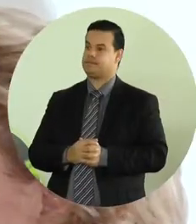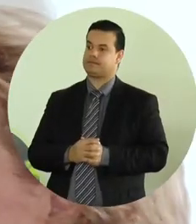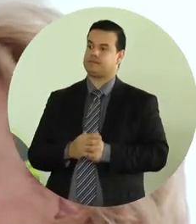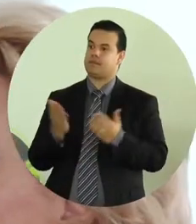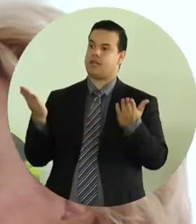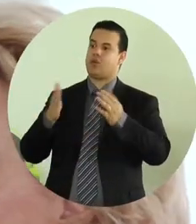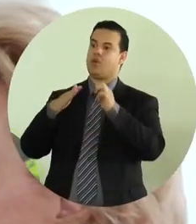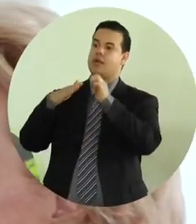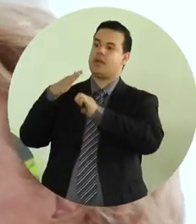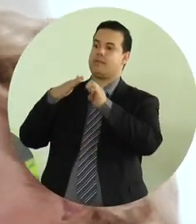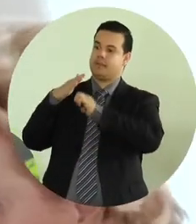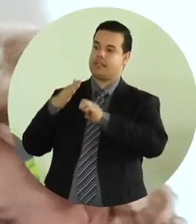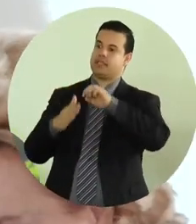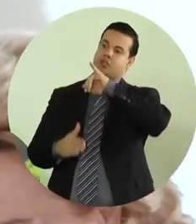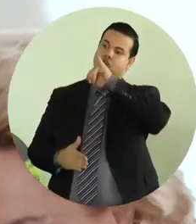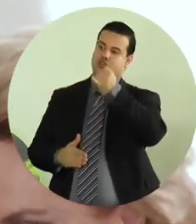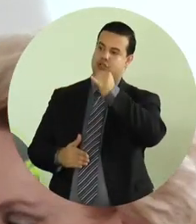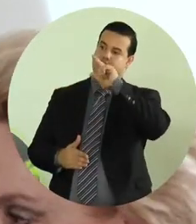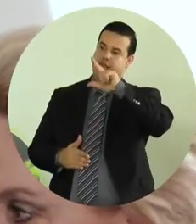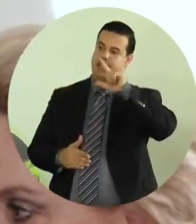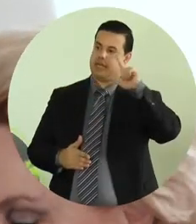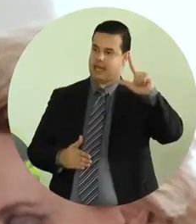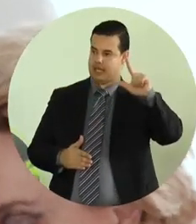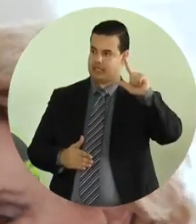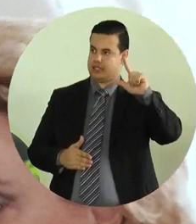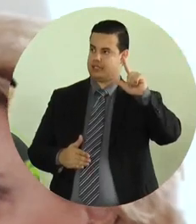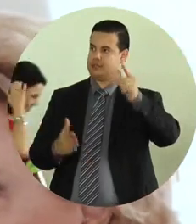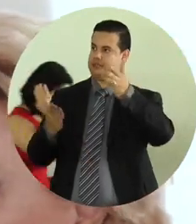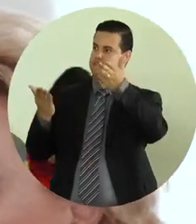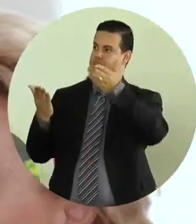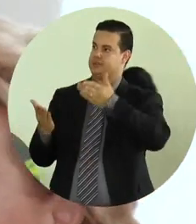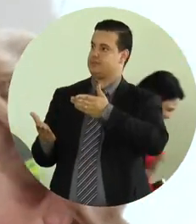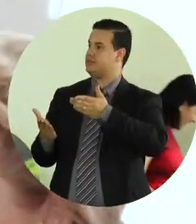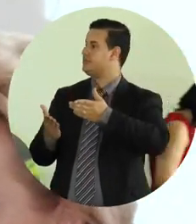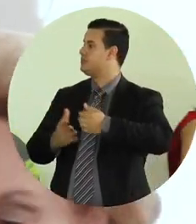Empresa JLL Jones Lang LaSalle.